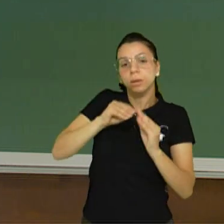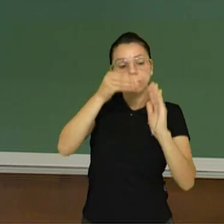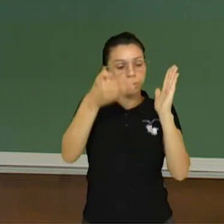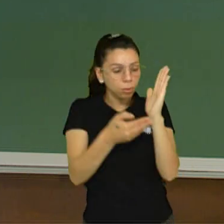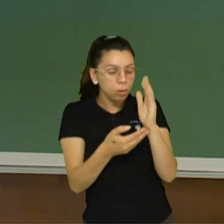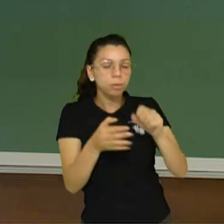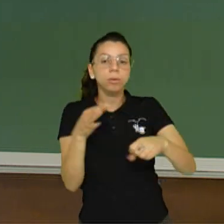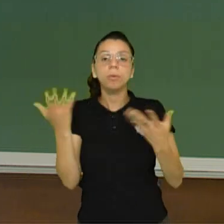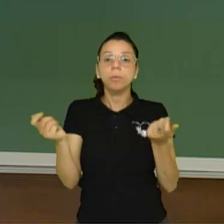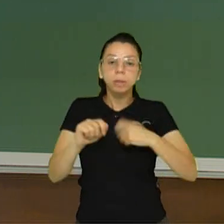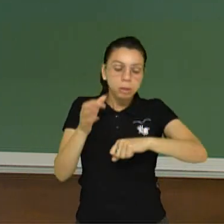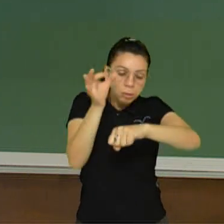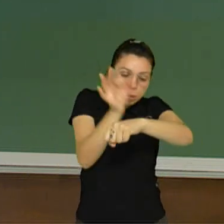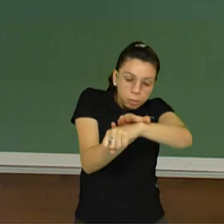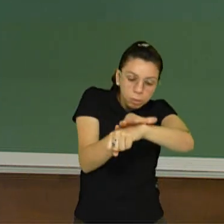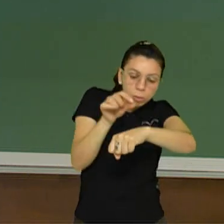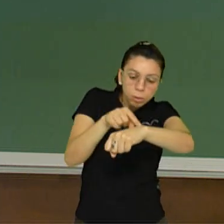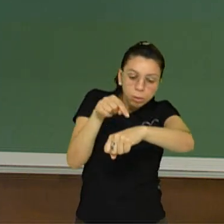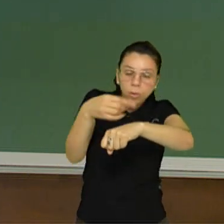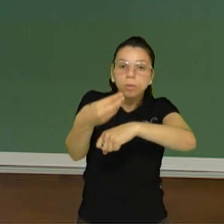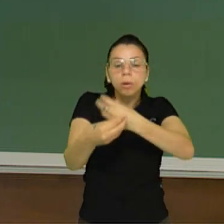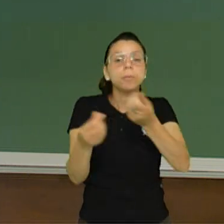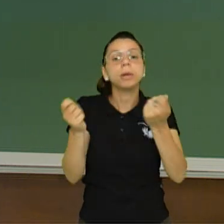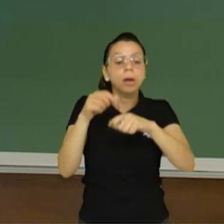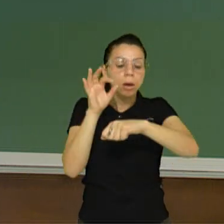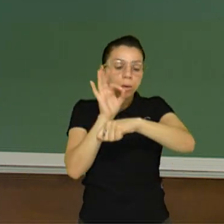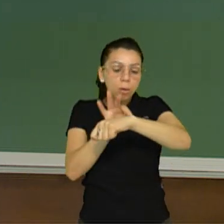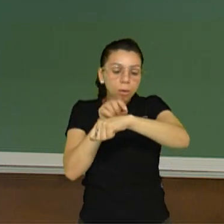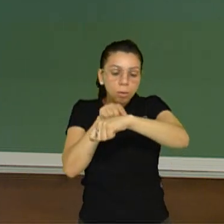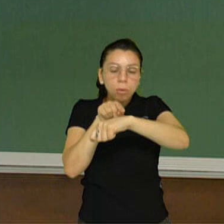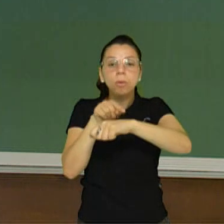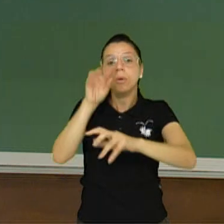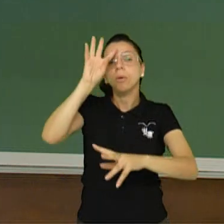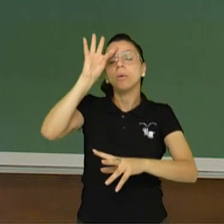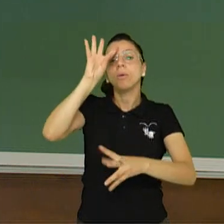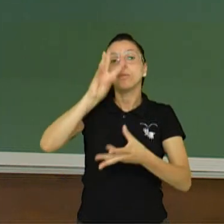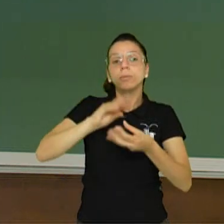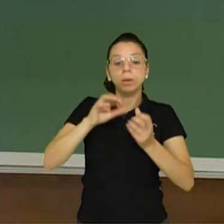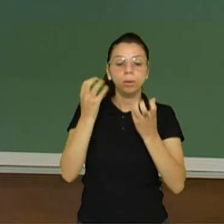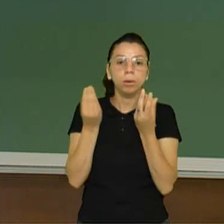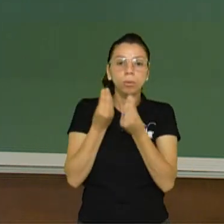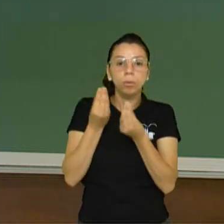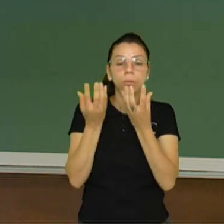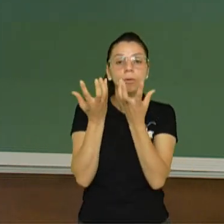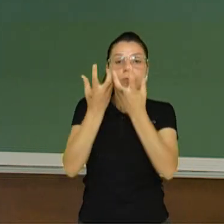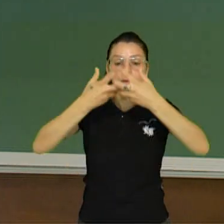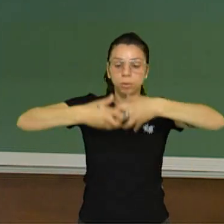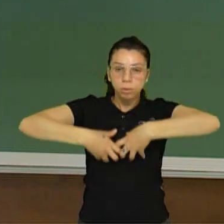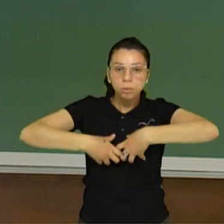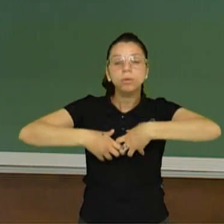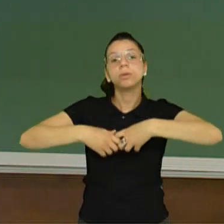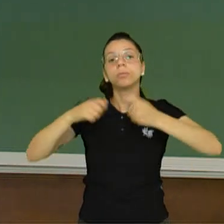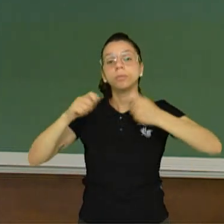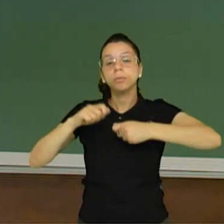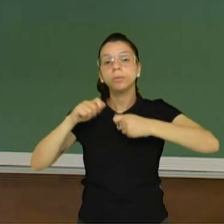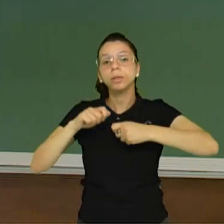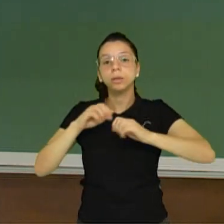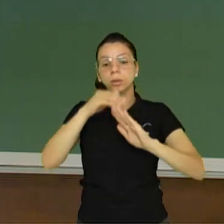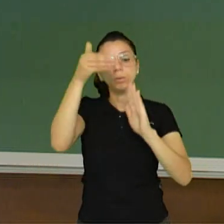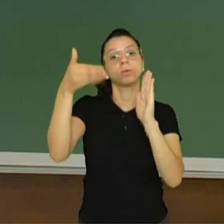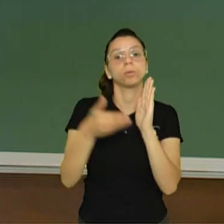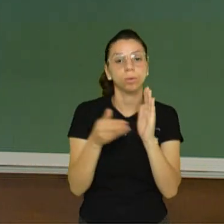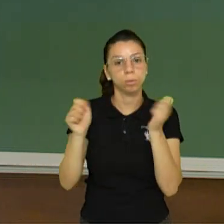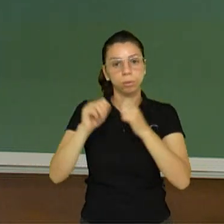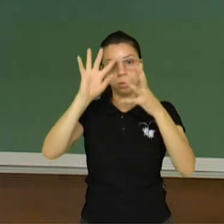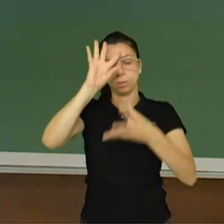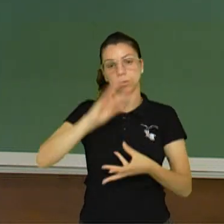Para entender o relógio, preciso entender as partes que compõem o relógio. Isso é análise e síntese no pensamento de Descartes.